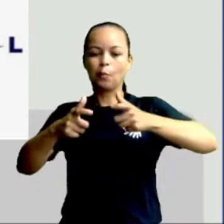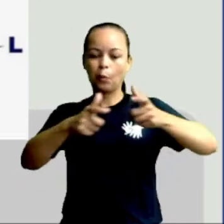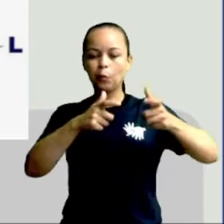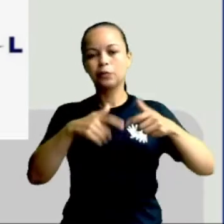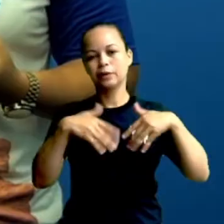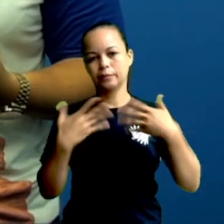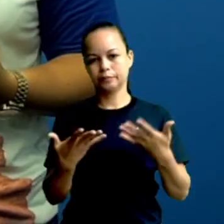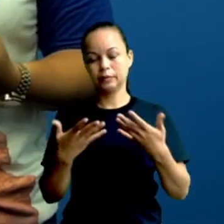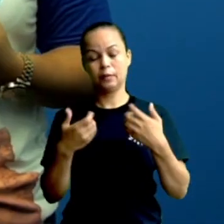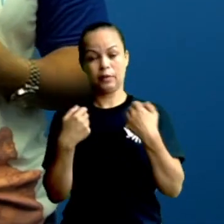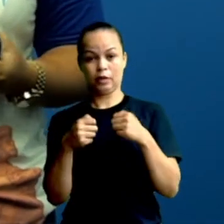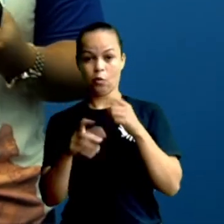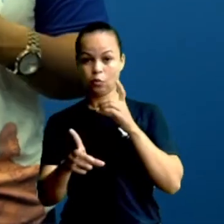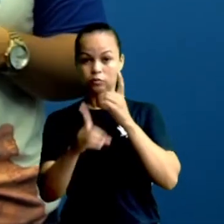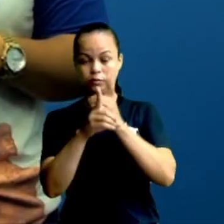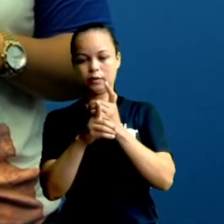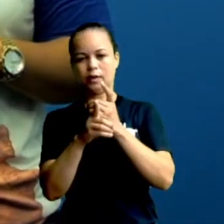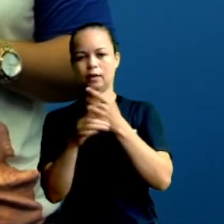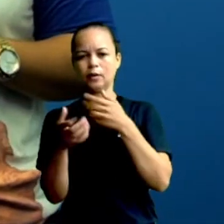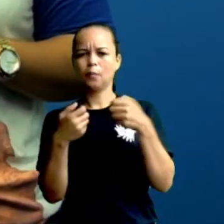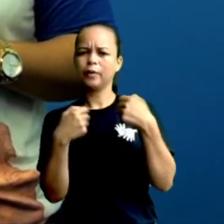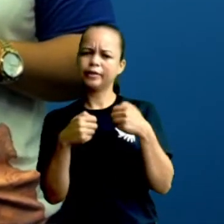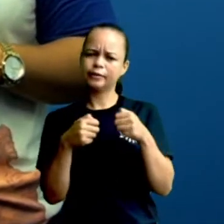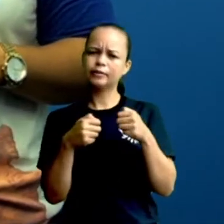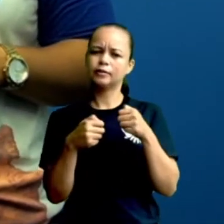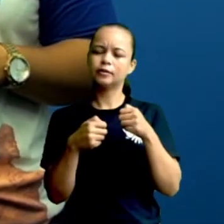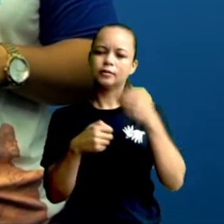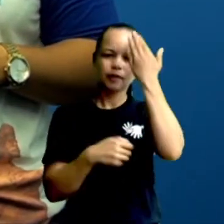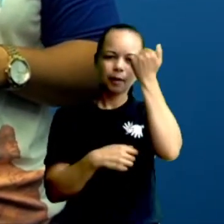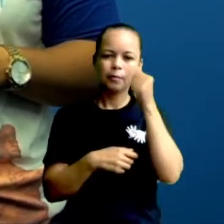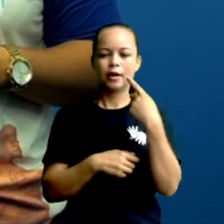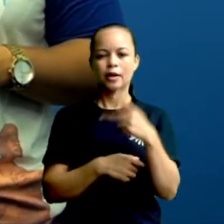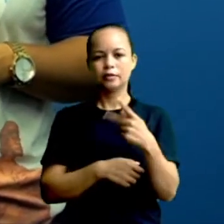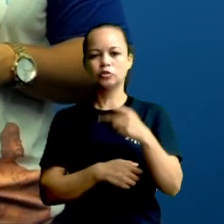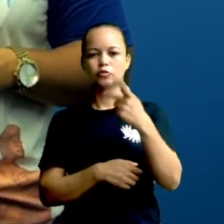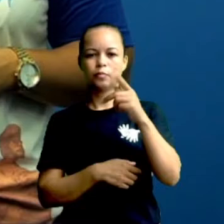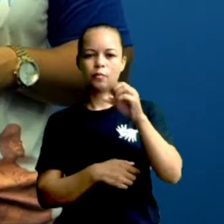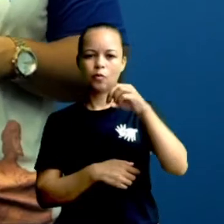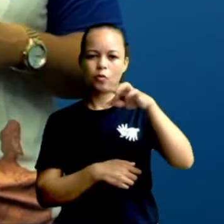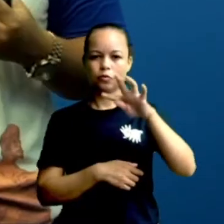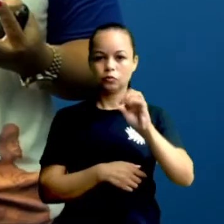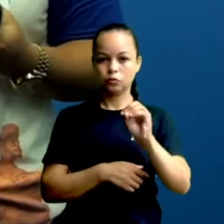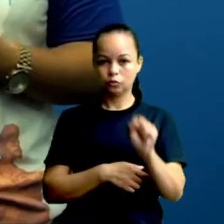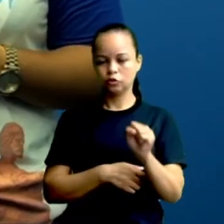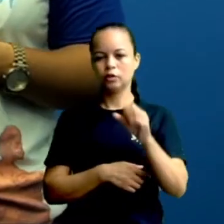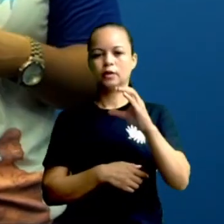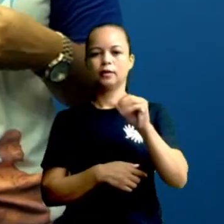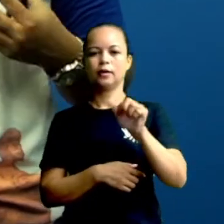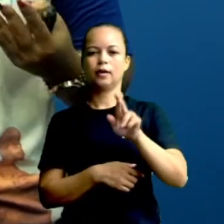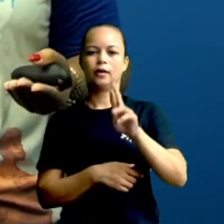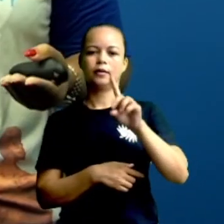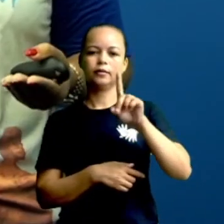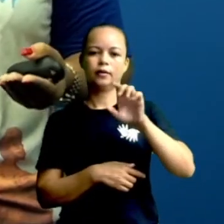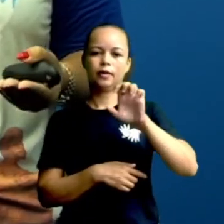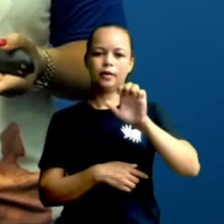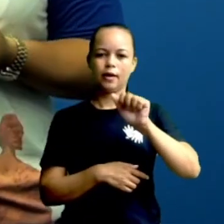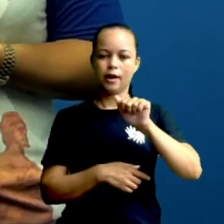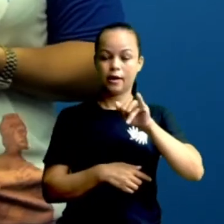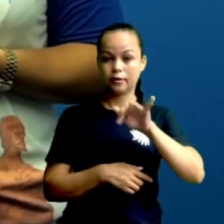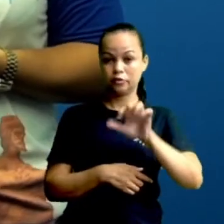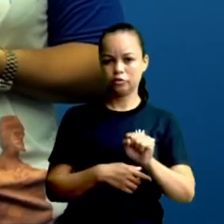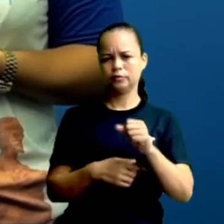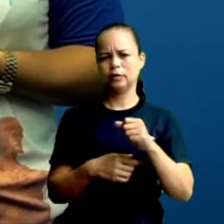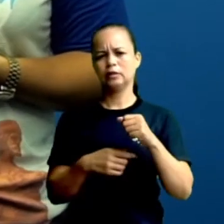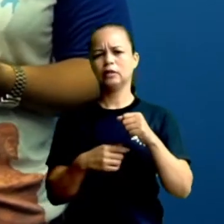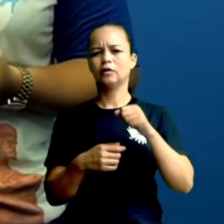achar qualquer direção, a gente também precisa saber esses pontos cardeais, tá bom? Porque, tipo, se a gente for olhar num mapa, a gente